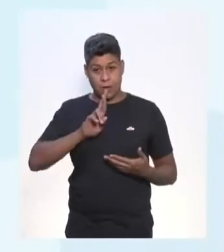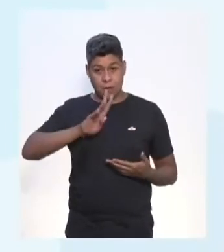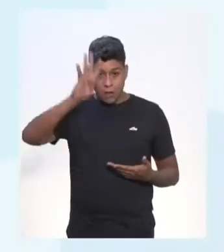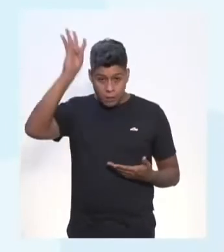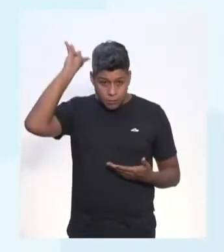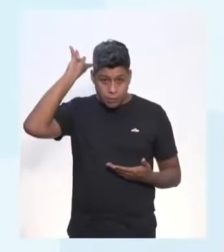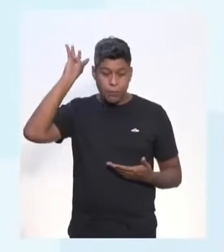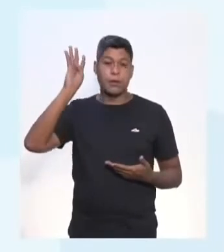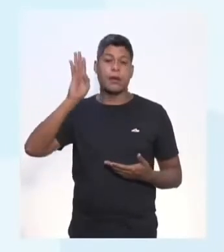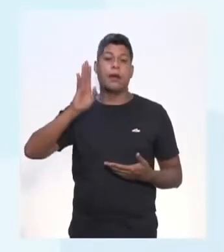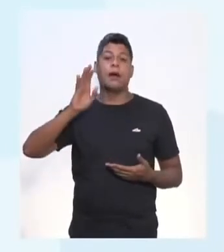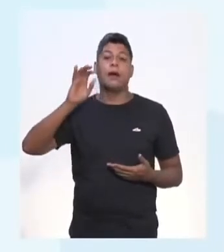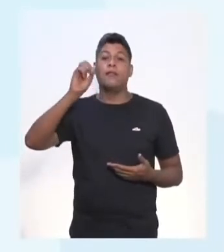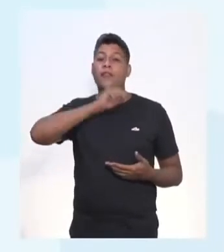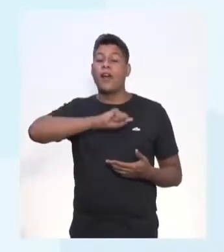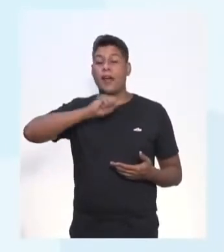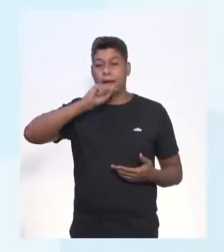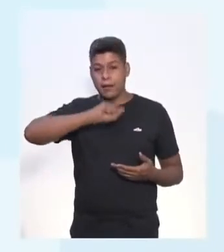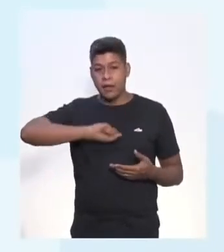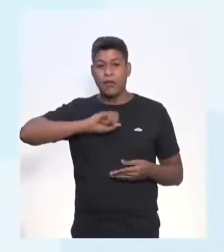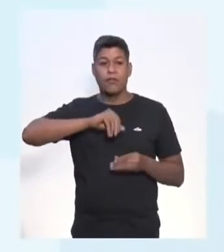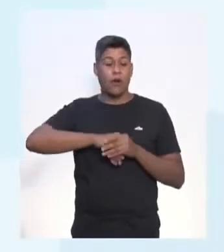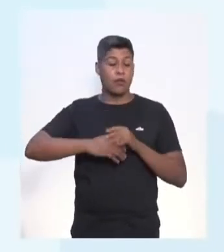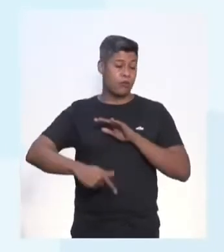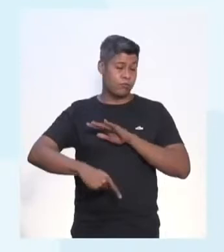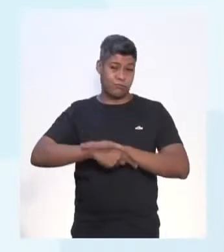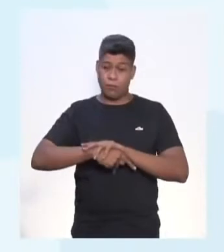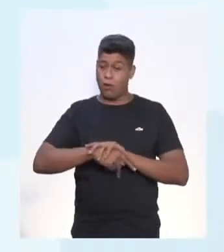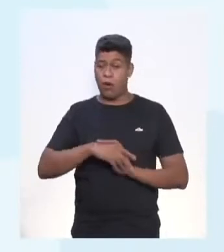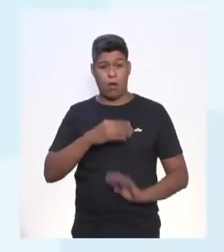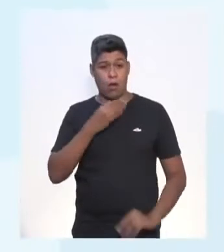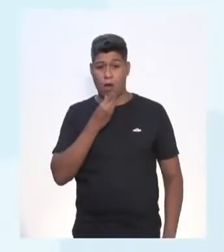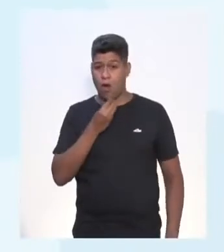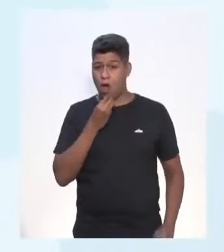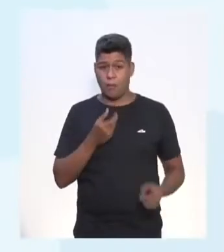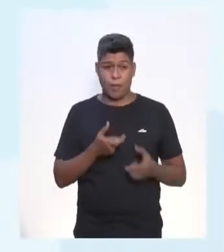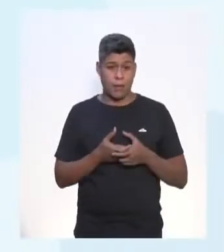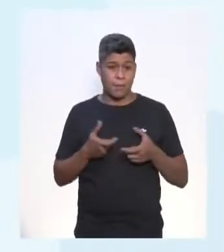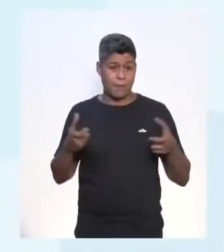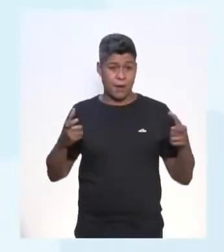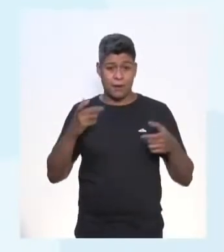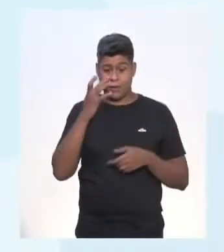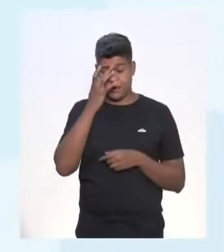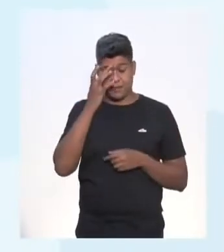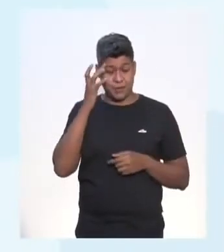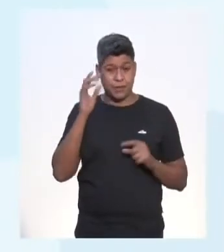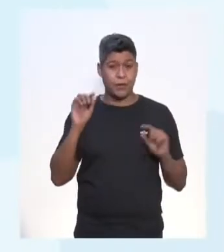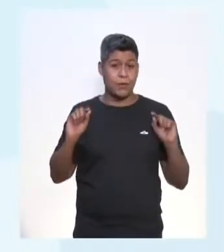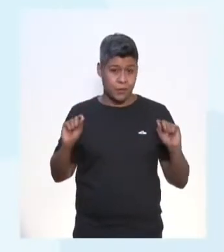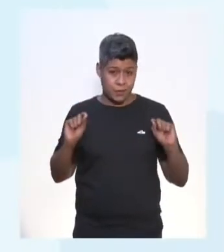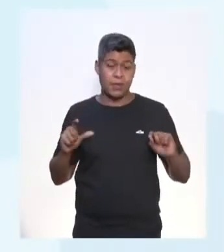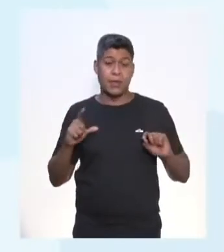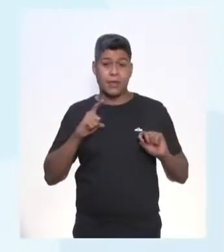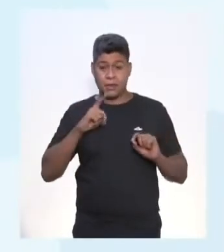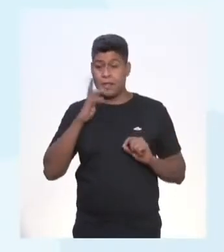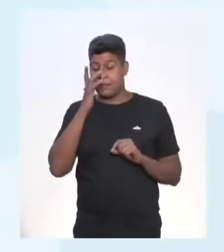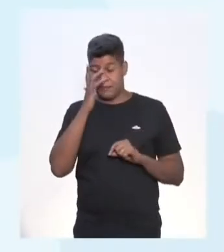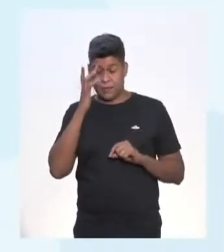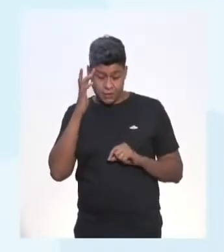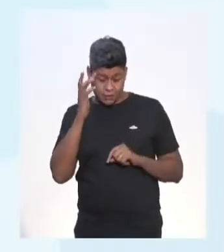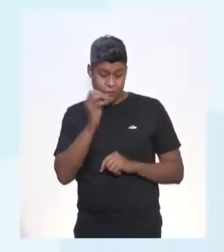Velha, o voto era masculino, mas a maioria da população era formada por